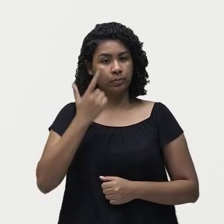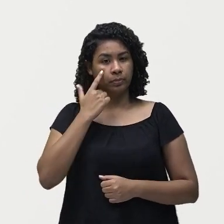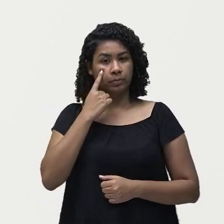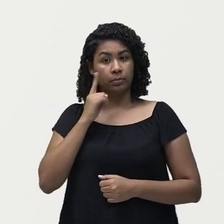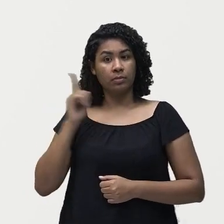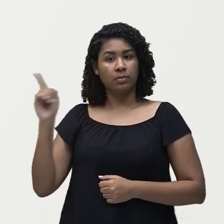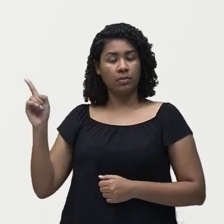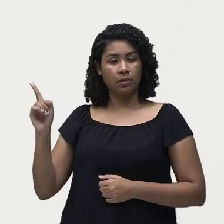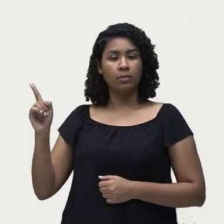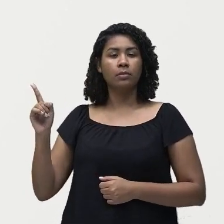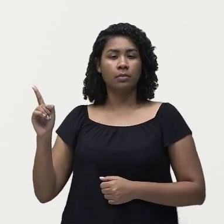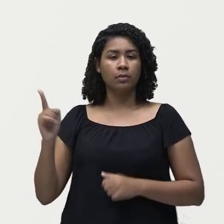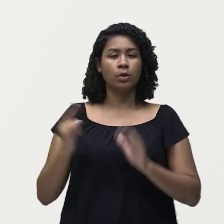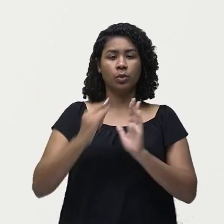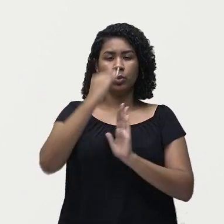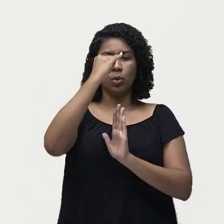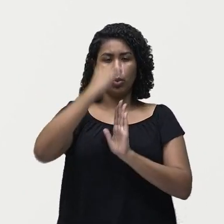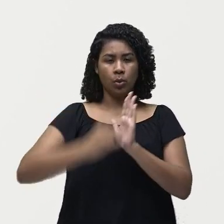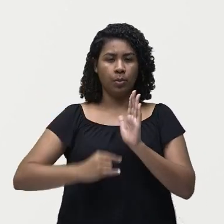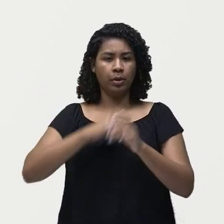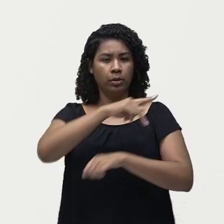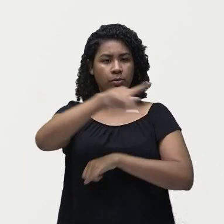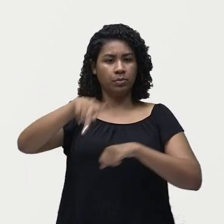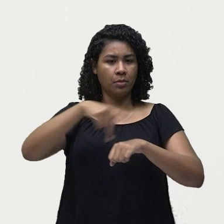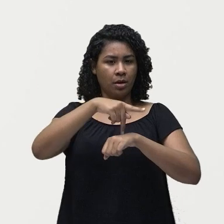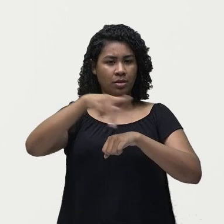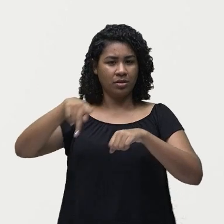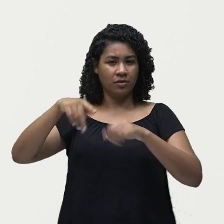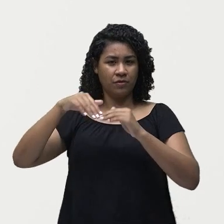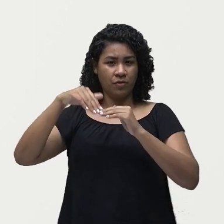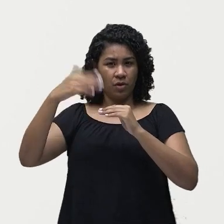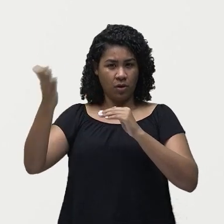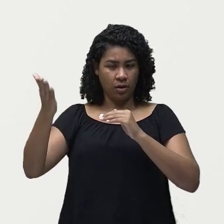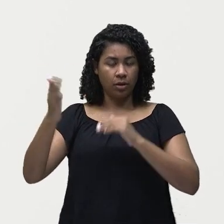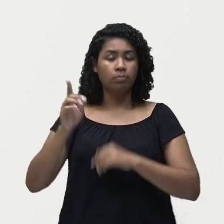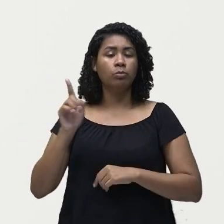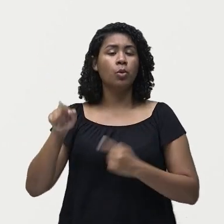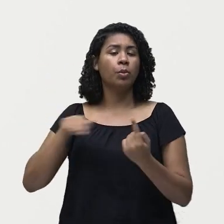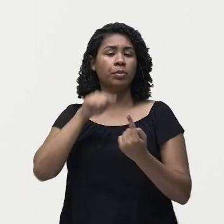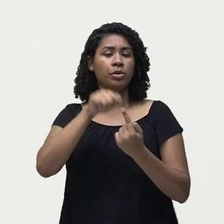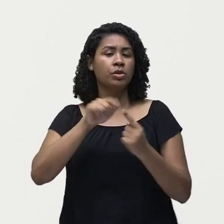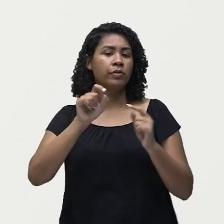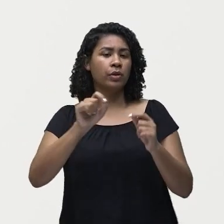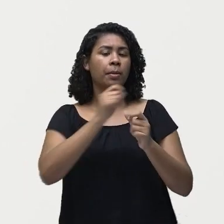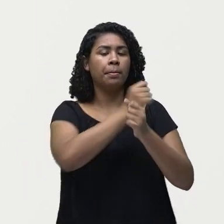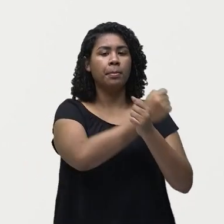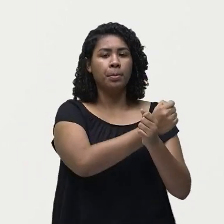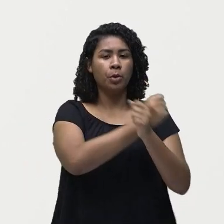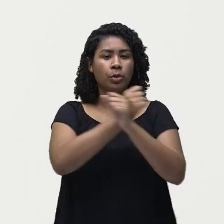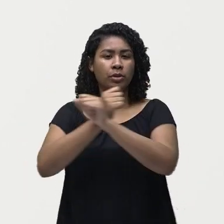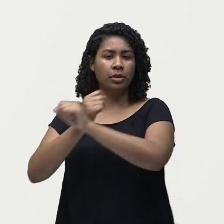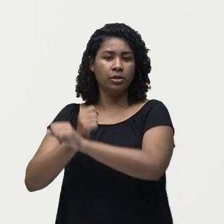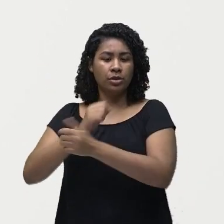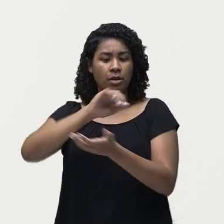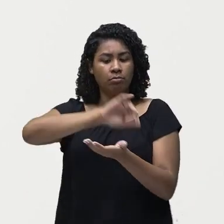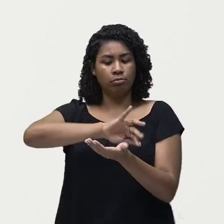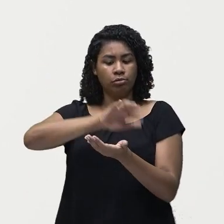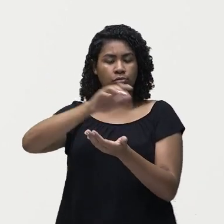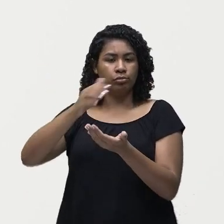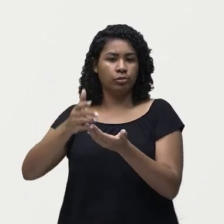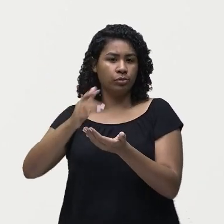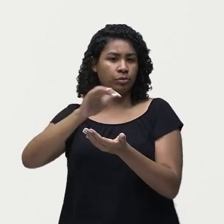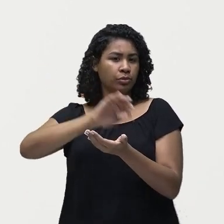tratado internacional que visa proteger a camada de ozônio por meio da